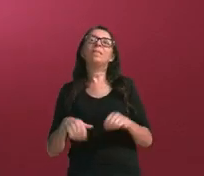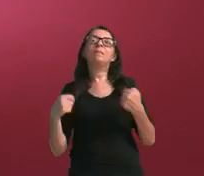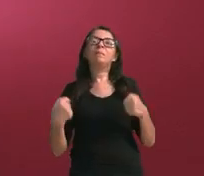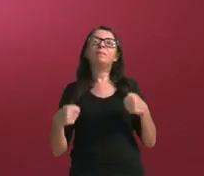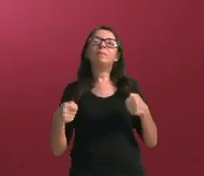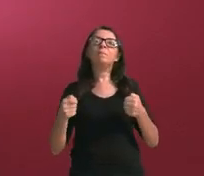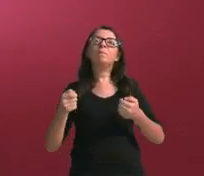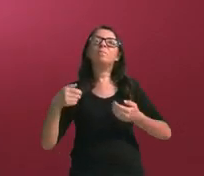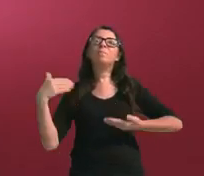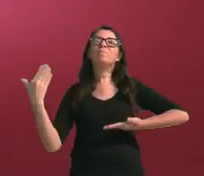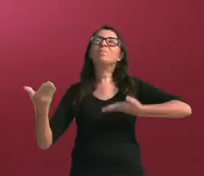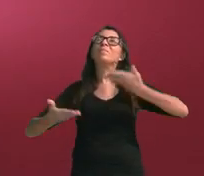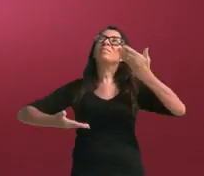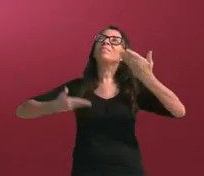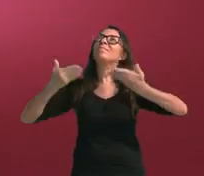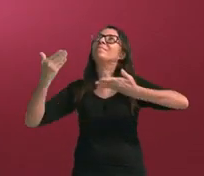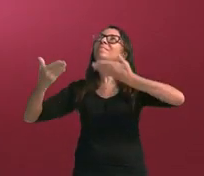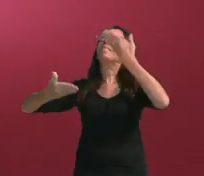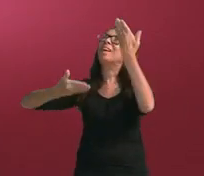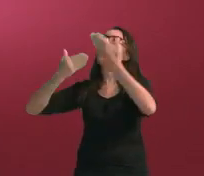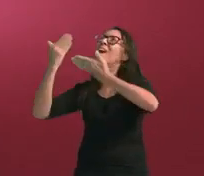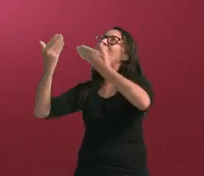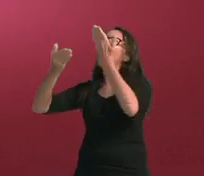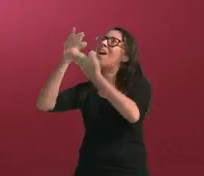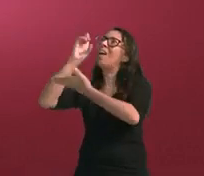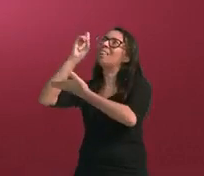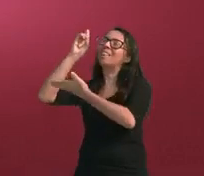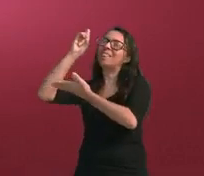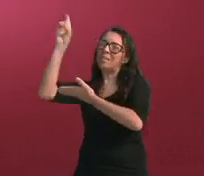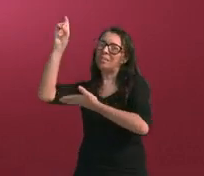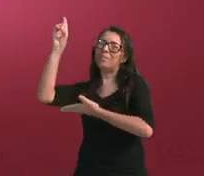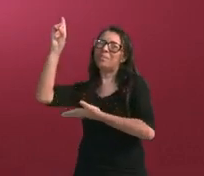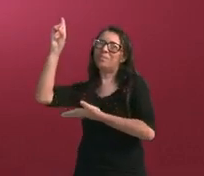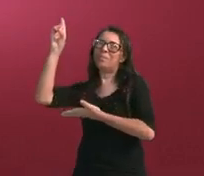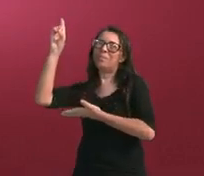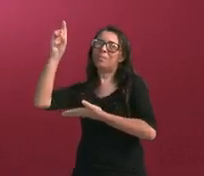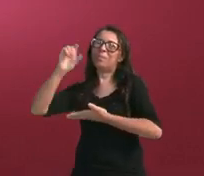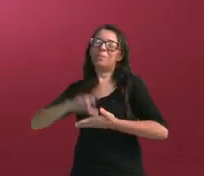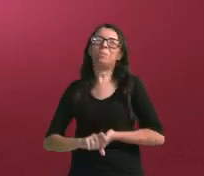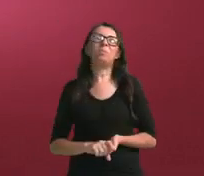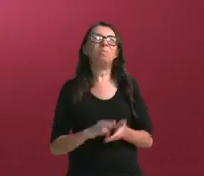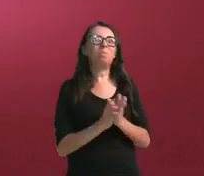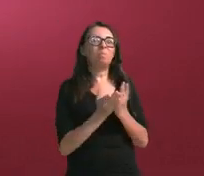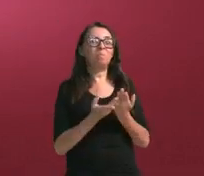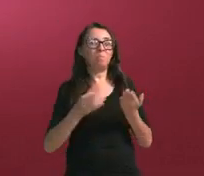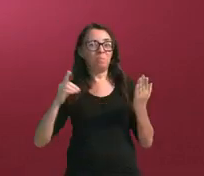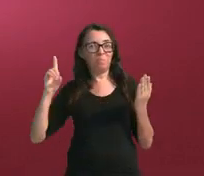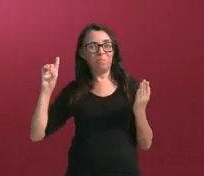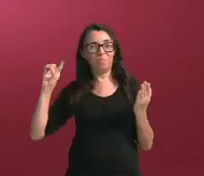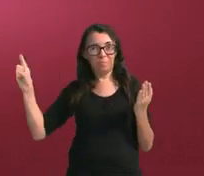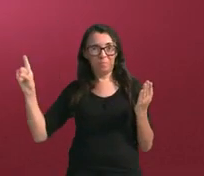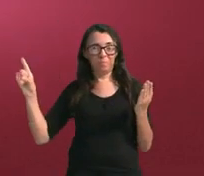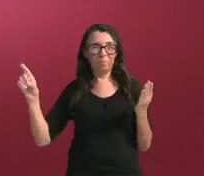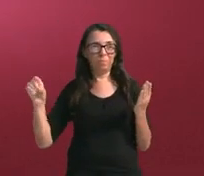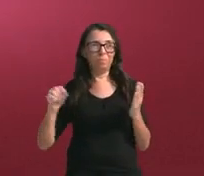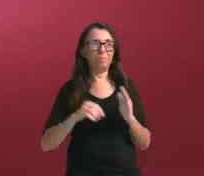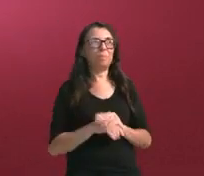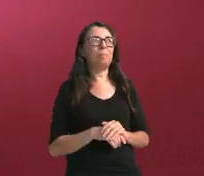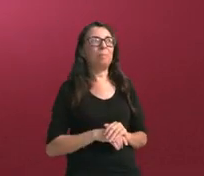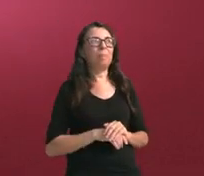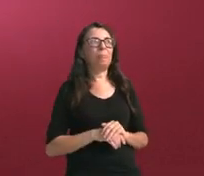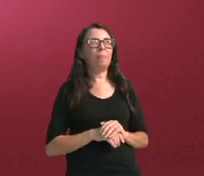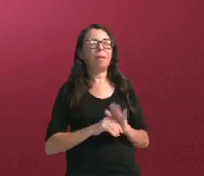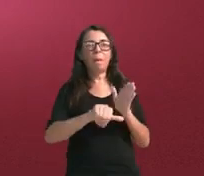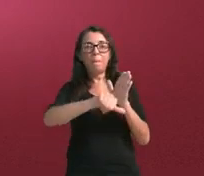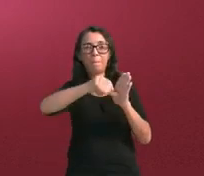exaltado. Paulo aqui em Coríntios diz aqui em 1 Coríntios, a carta aos Coríntios,